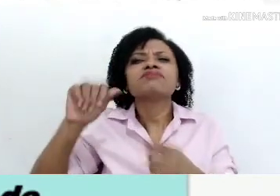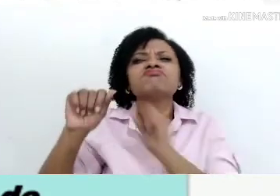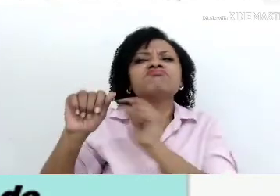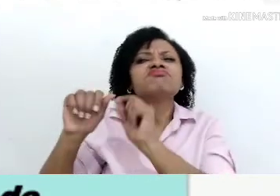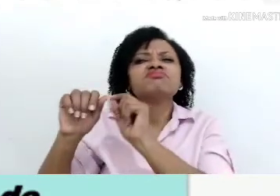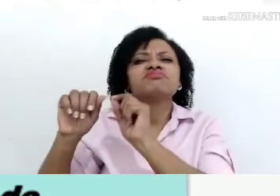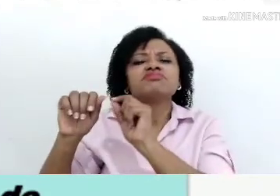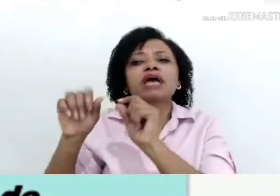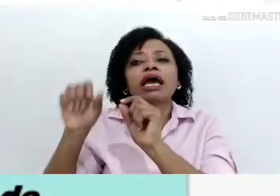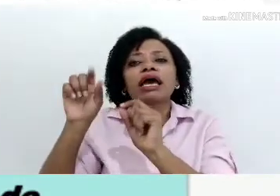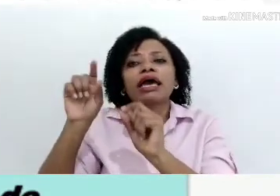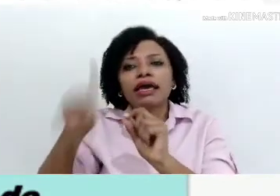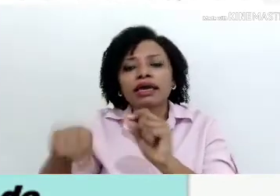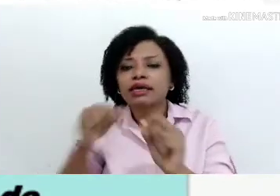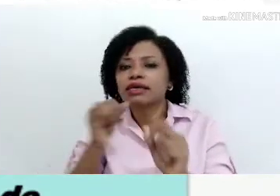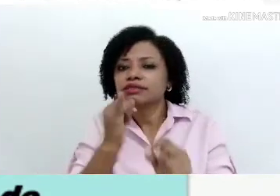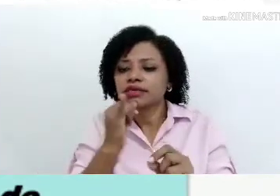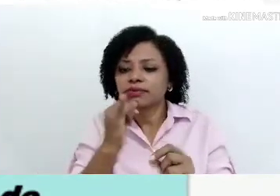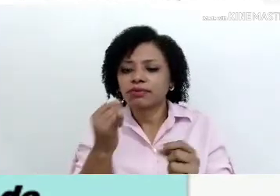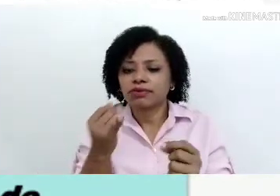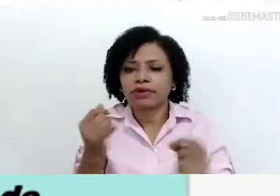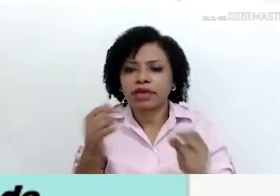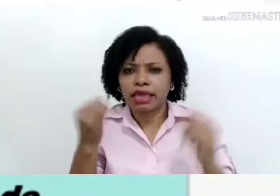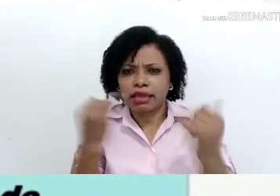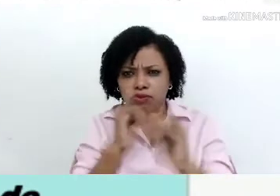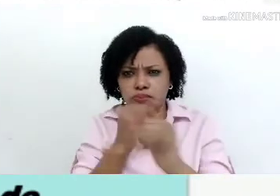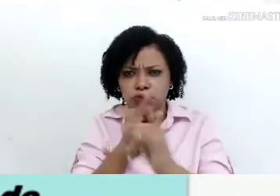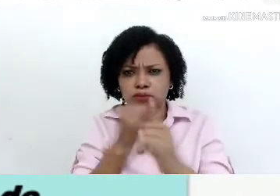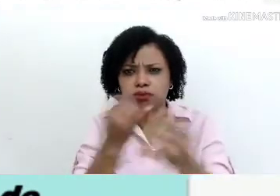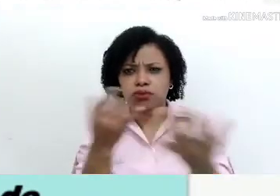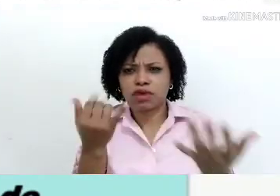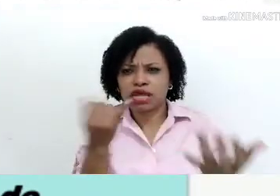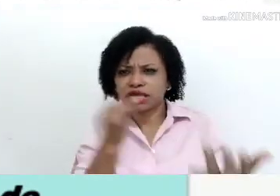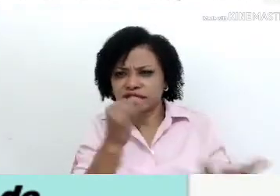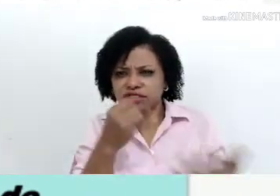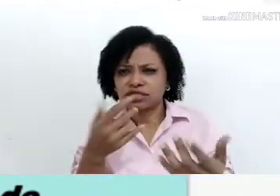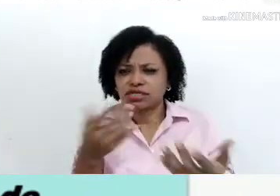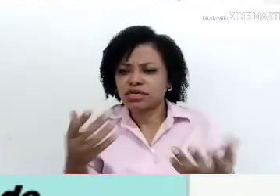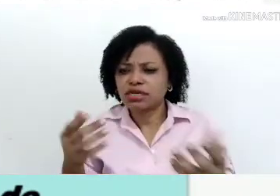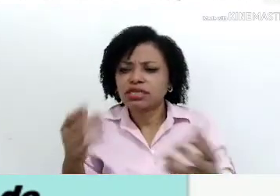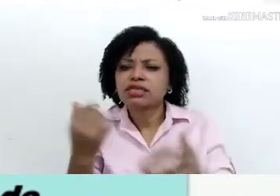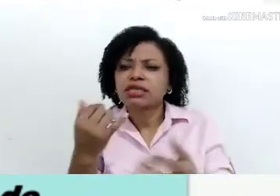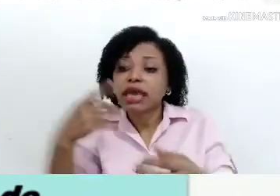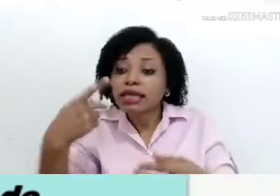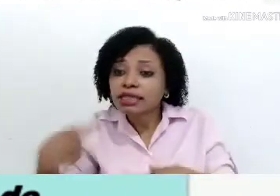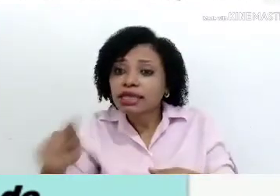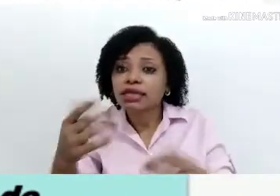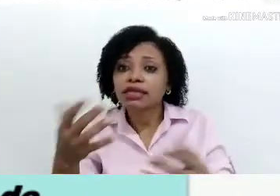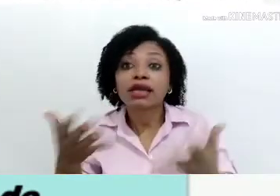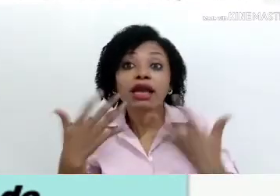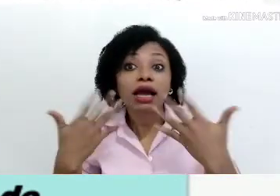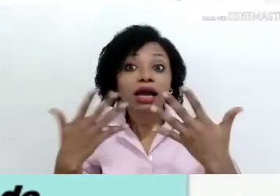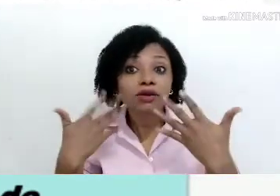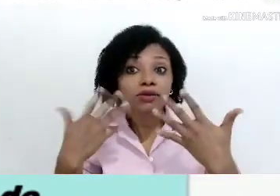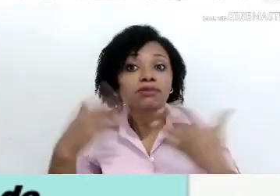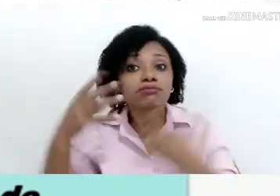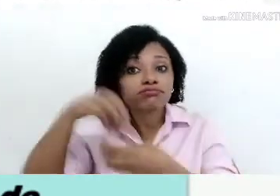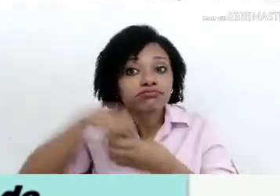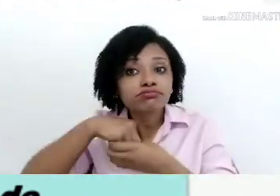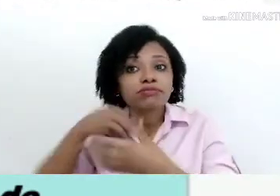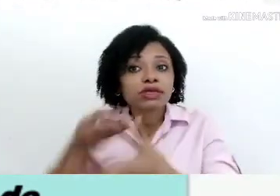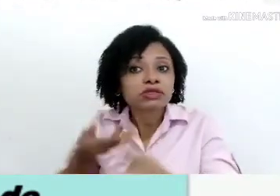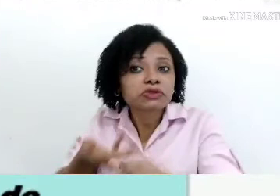Ela estuda as trocas de energia na forma de calor nas reações químicas e os processos que envolvem,